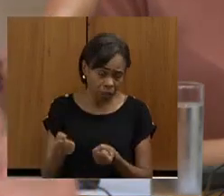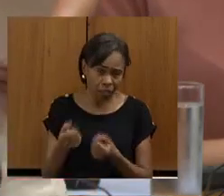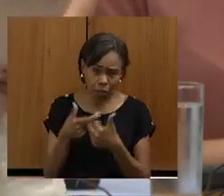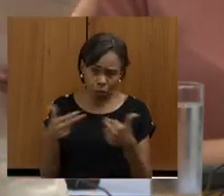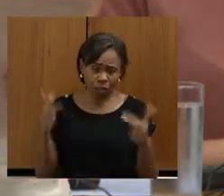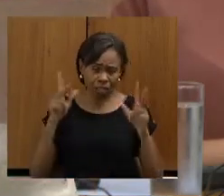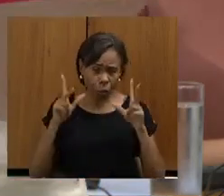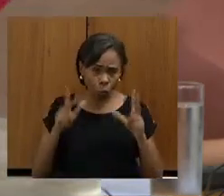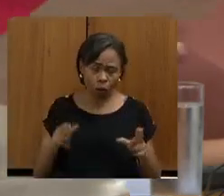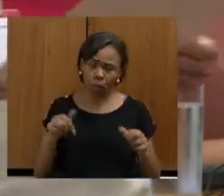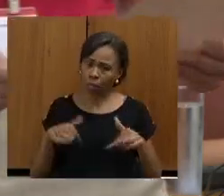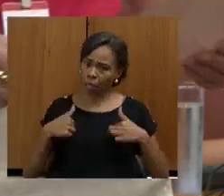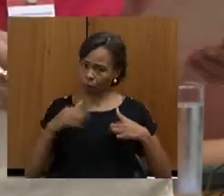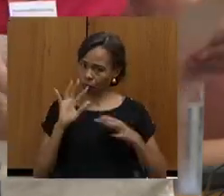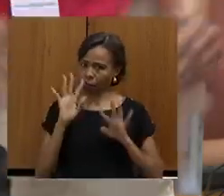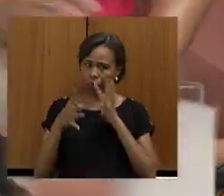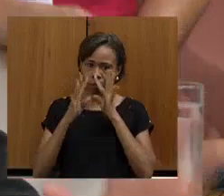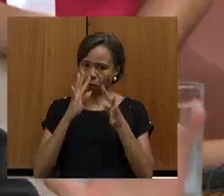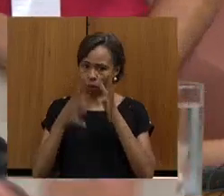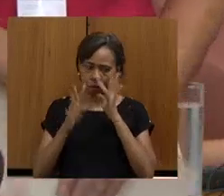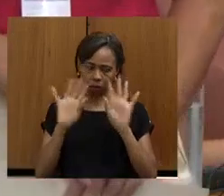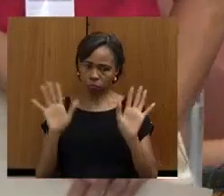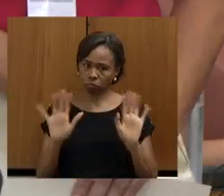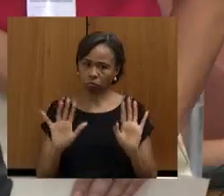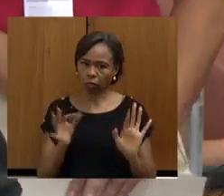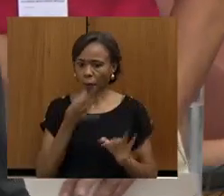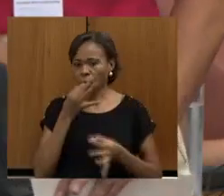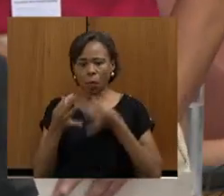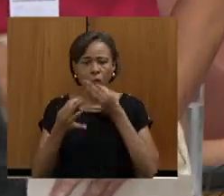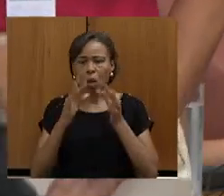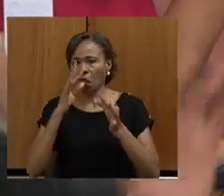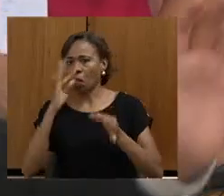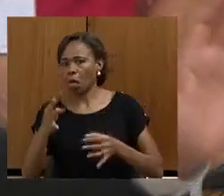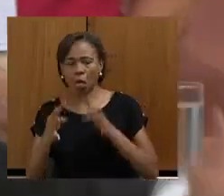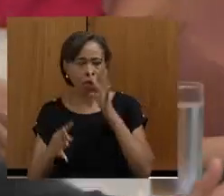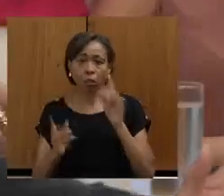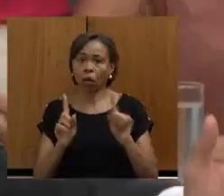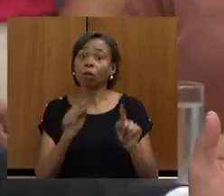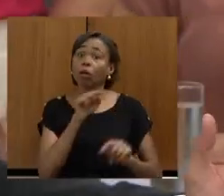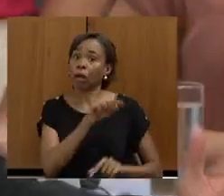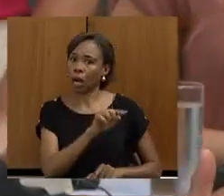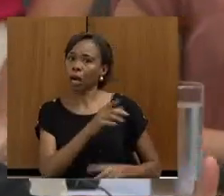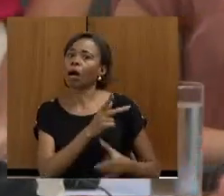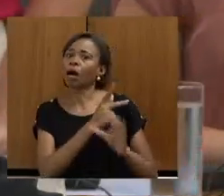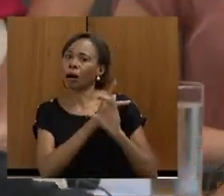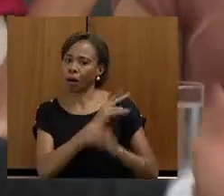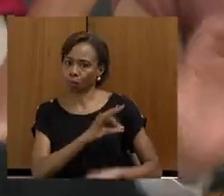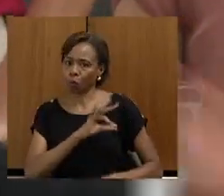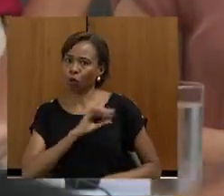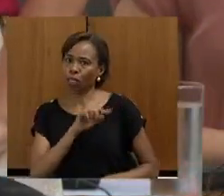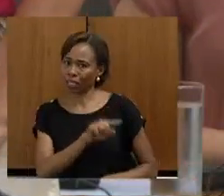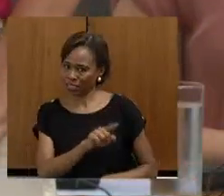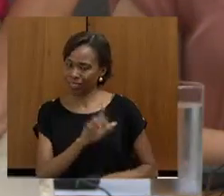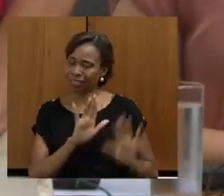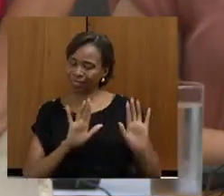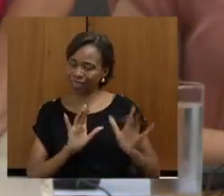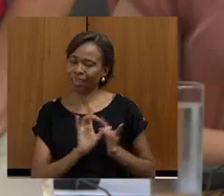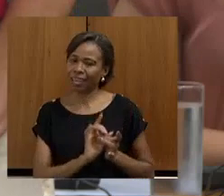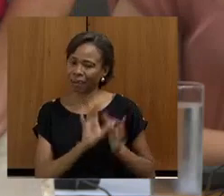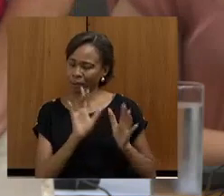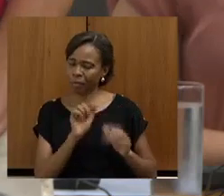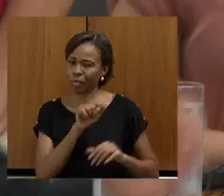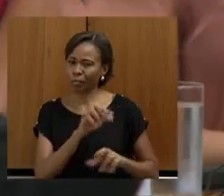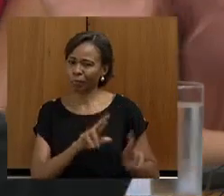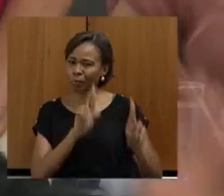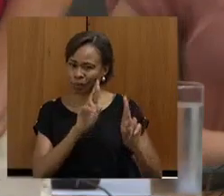aqui eu não estou entrando em juízo de valor, juízo de valor, vale lembrar que a Polícia Civil está cuidando desse inquérito e eu acredito muito na Polícia